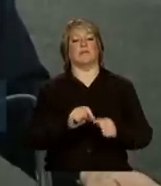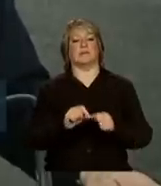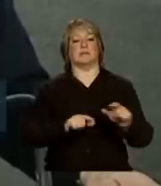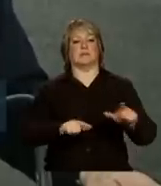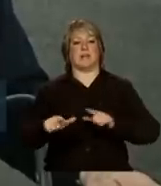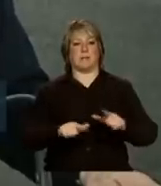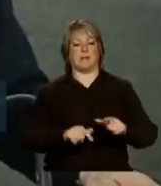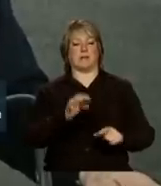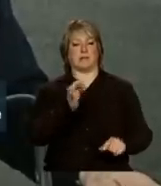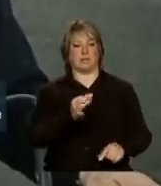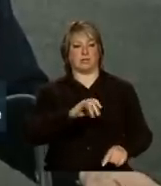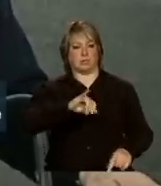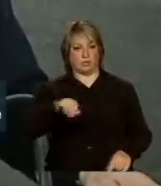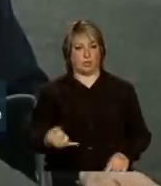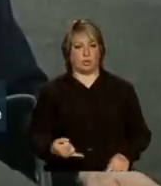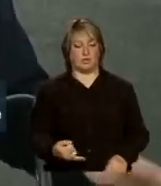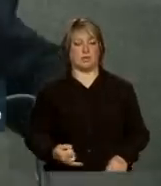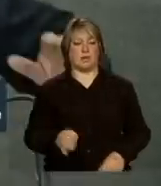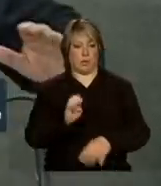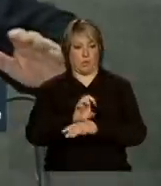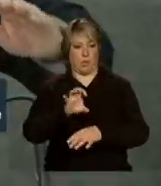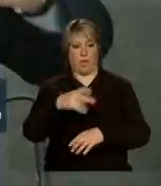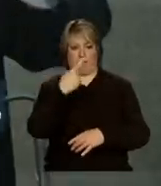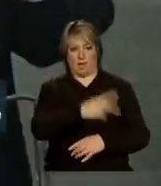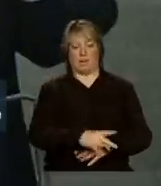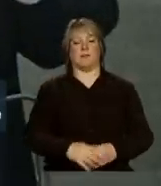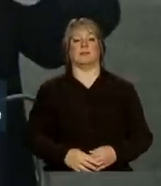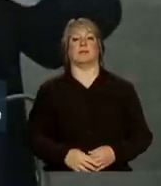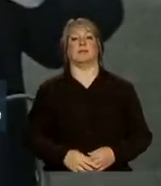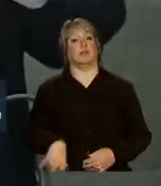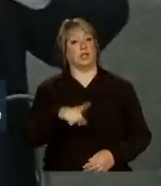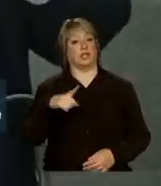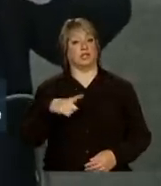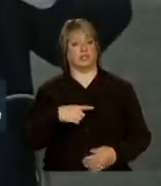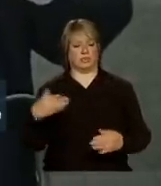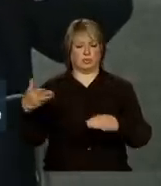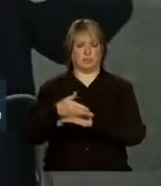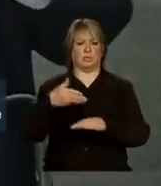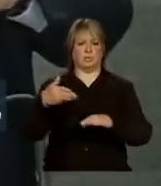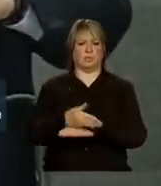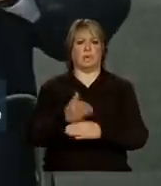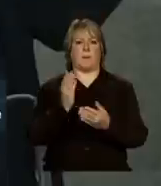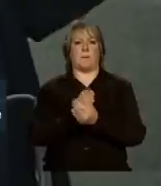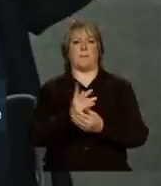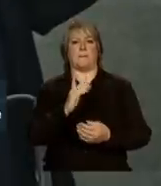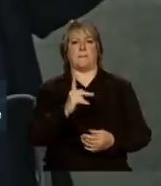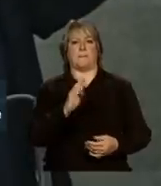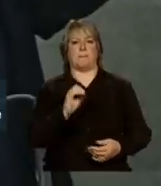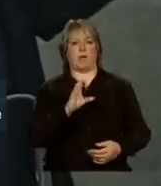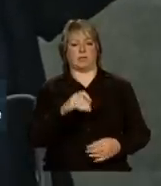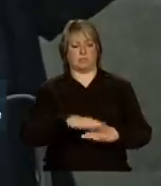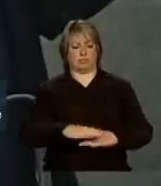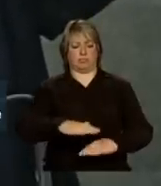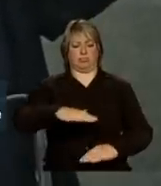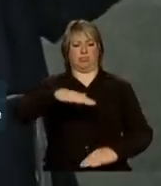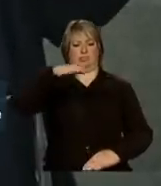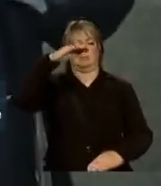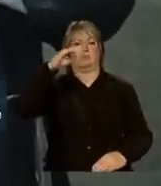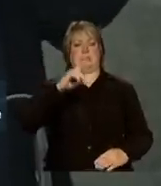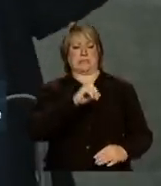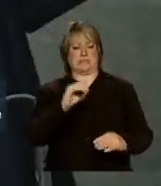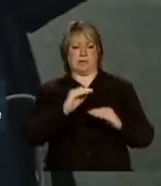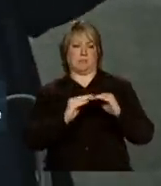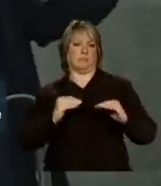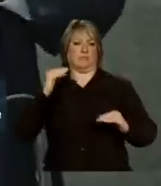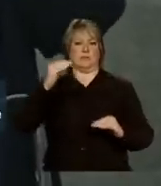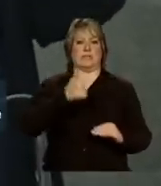Justiça lá o Estadual nós tínhamos uma entrada de processos que entravam 100 e a pilha ia para 106 Tá e